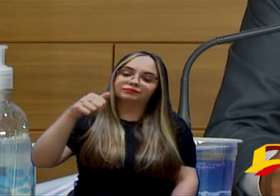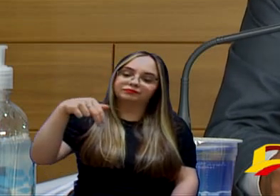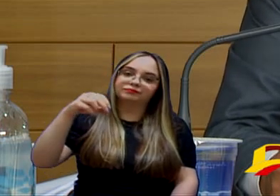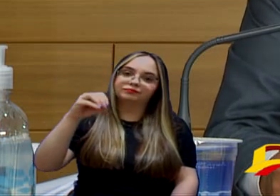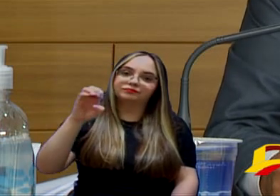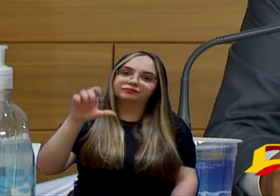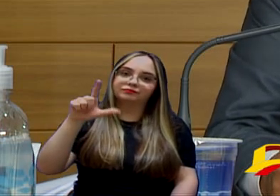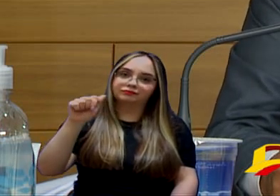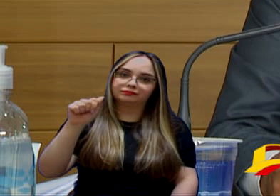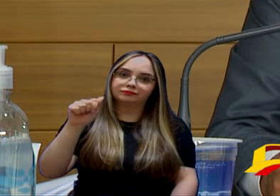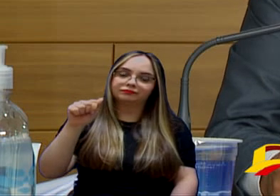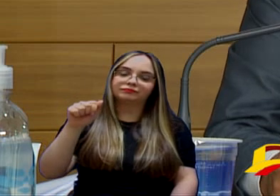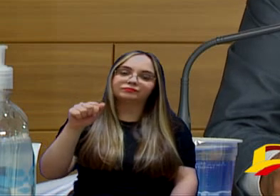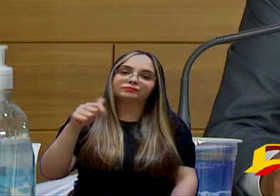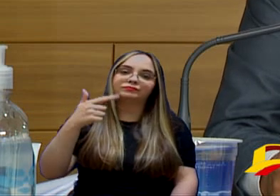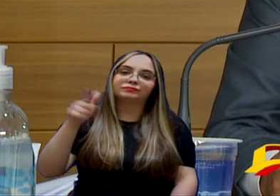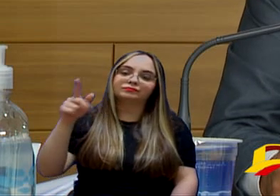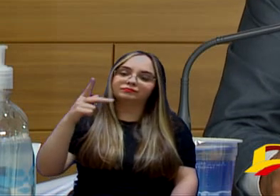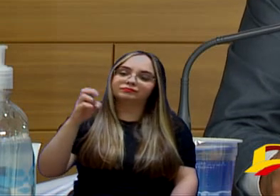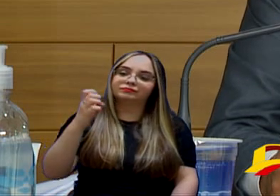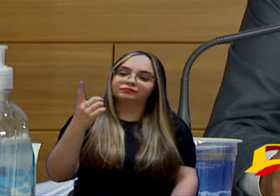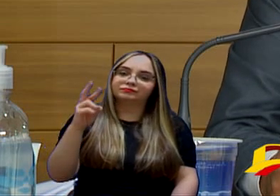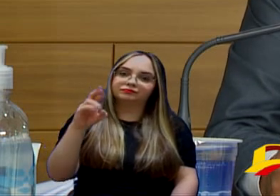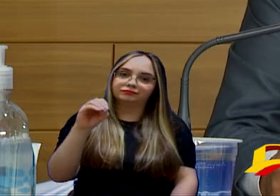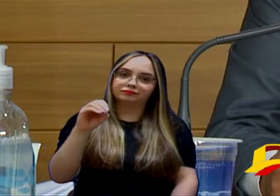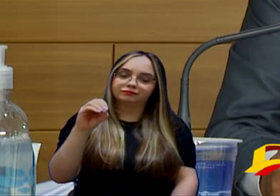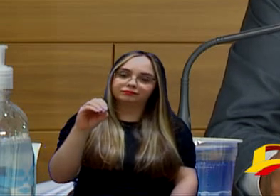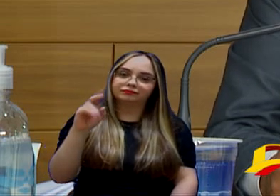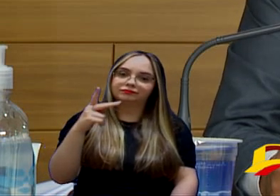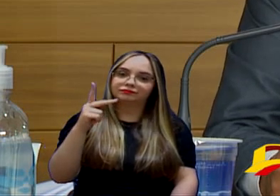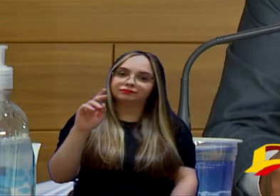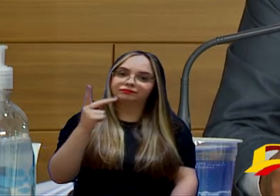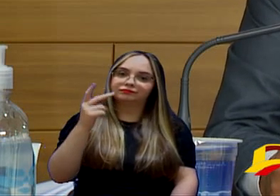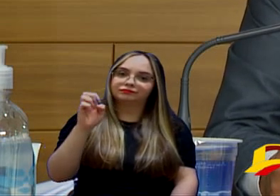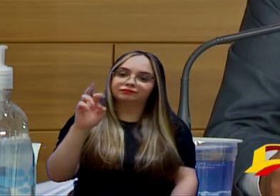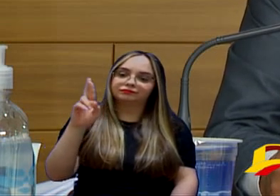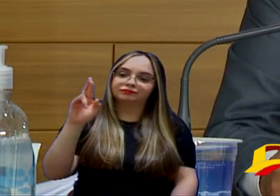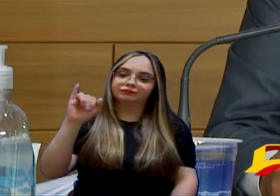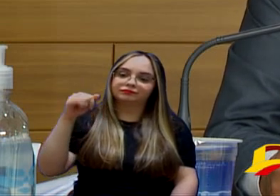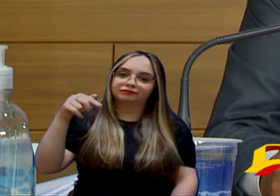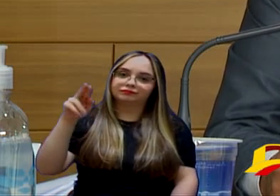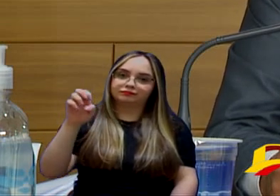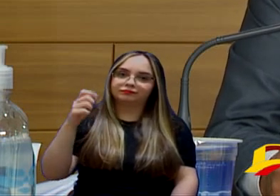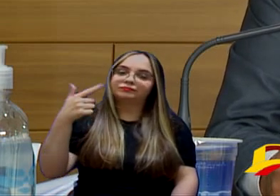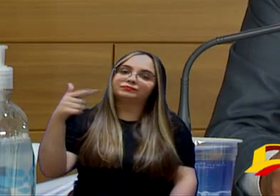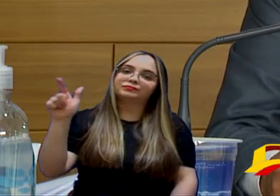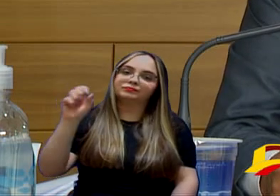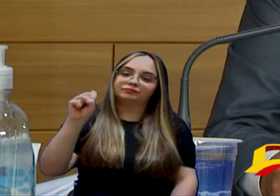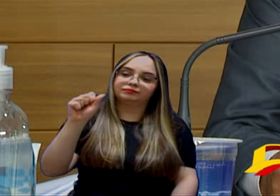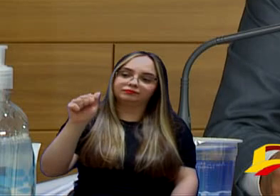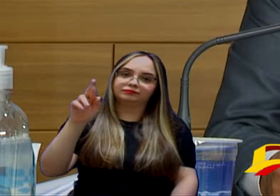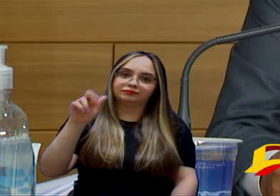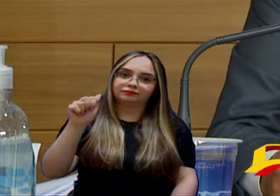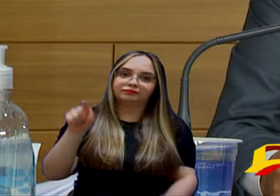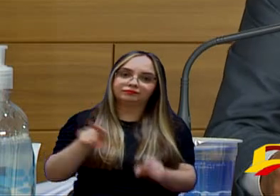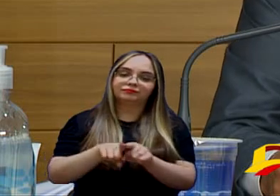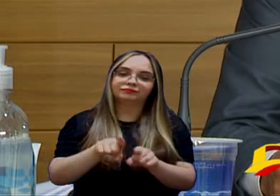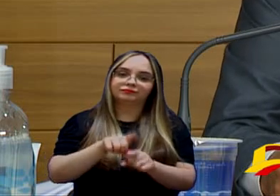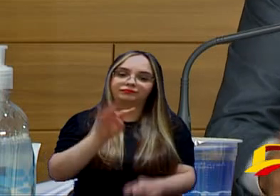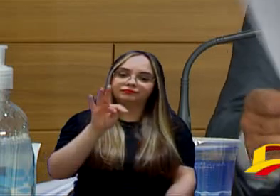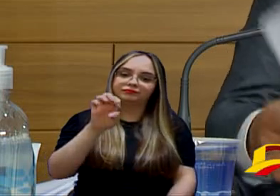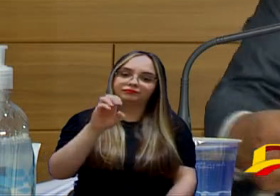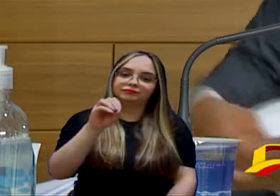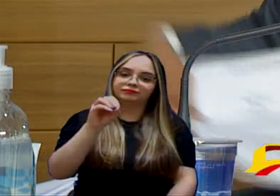Machado springel Pedro Henrique Marques rauli Sara Almeida Monteiro e Teodora César